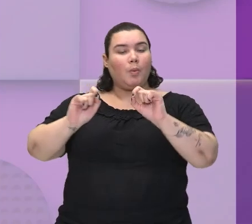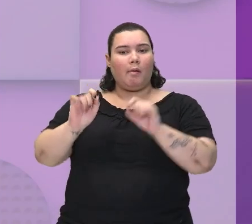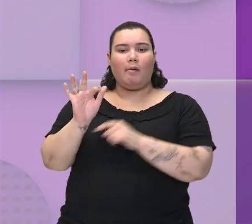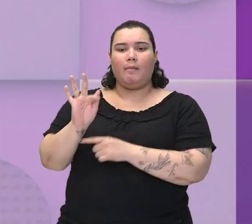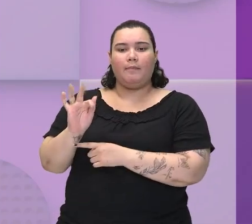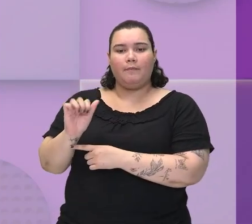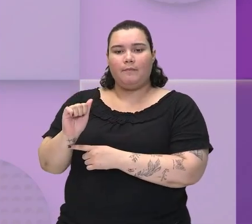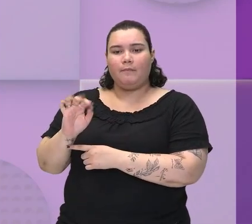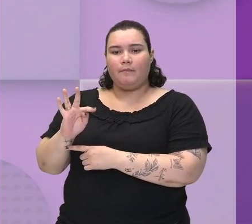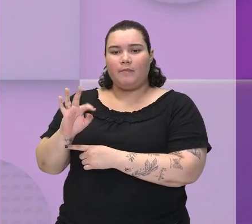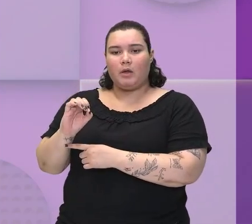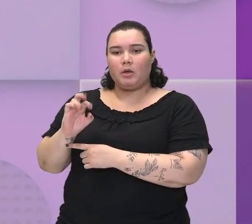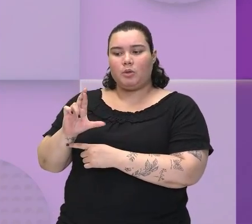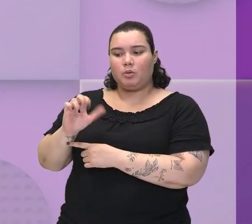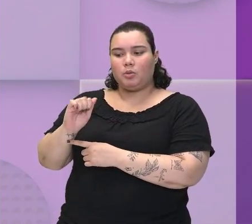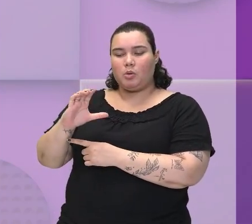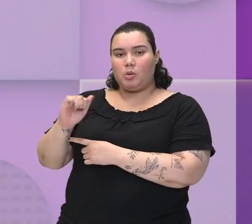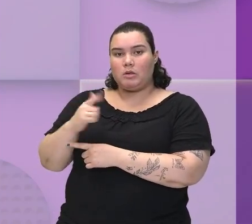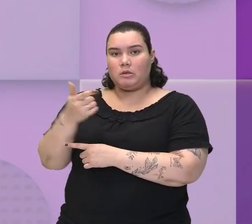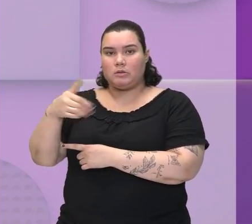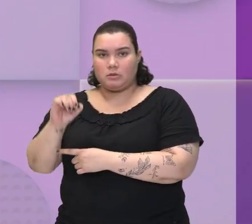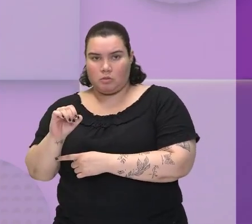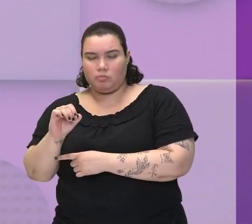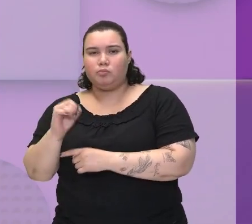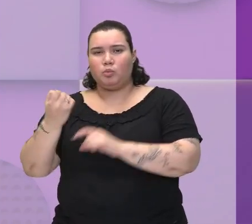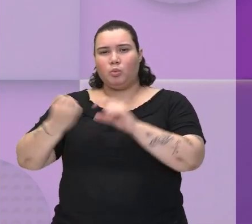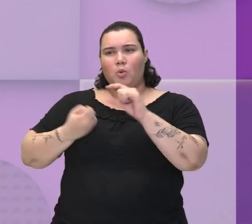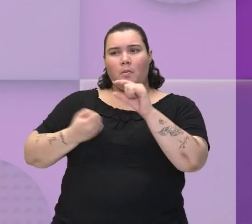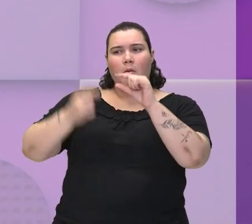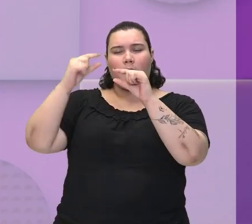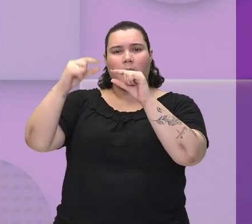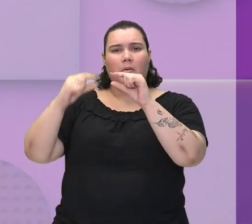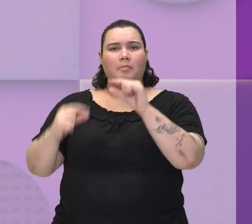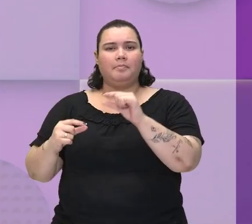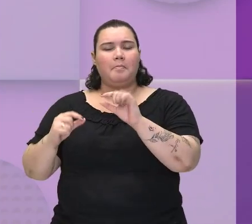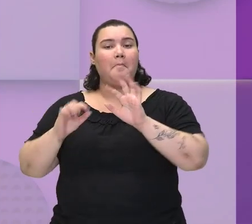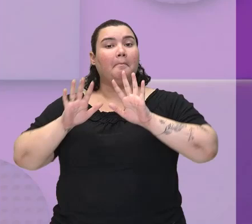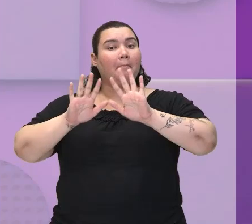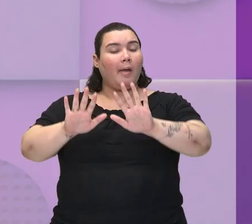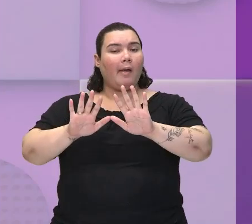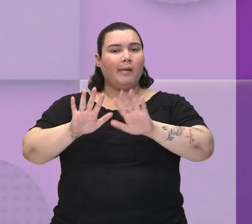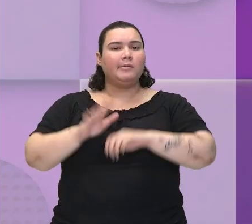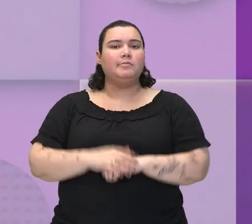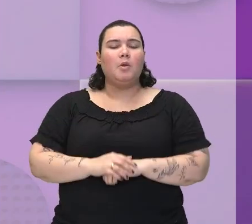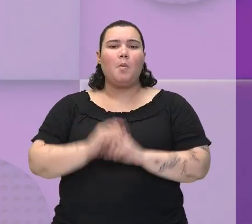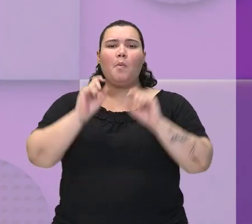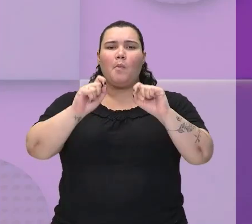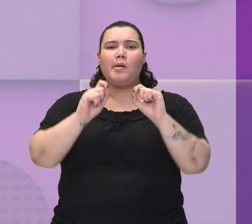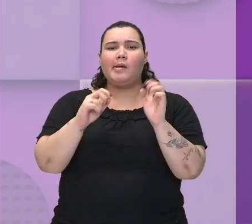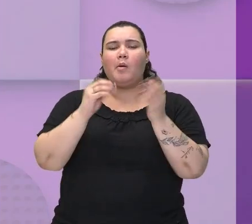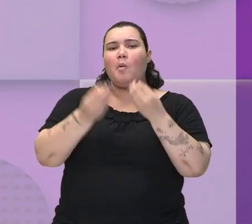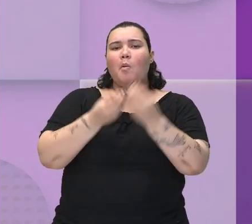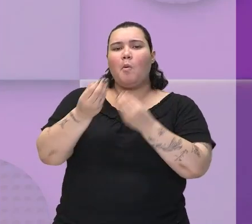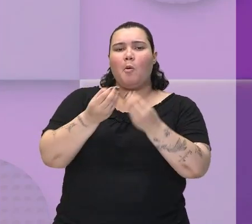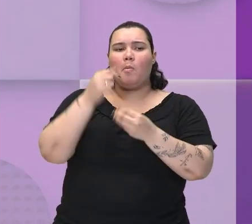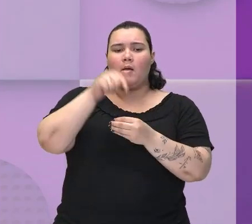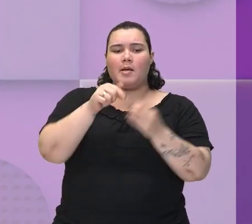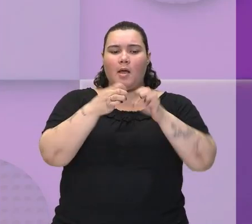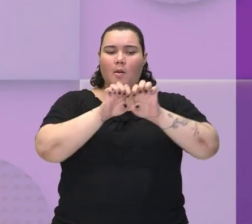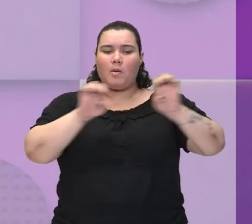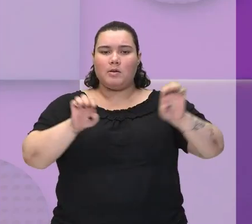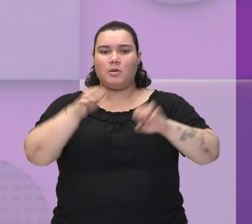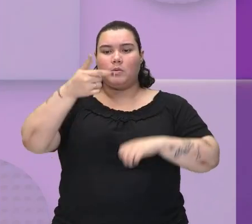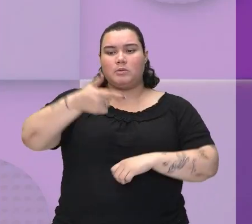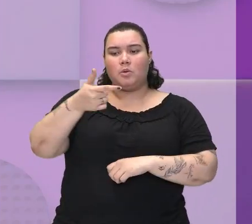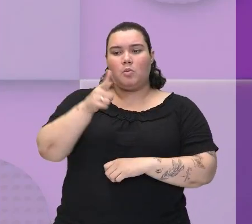primeira coisa que eu tenho que lembrar, né, como é uma equação do segundo grau completa. Então, é a que vai ter três termos,